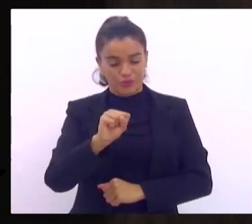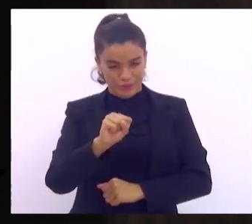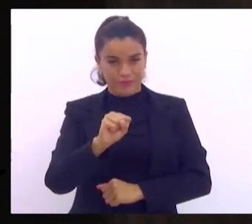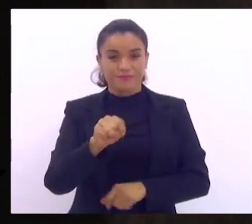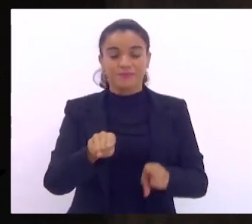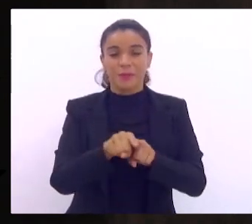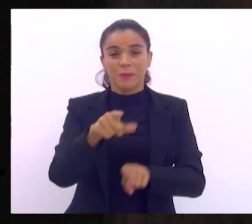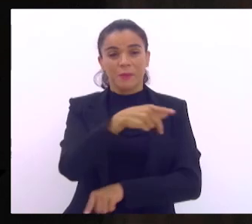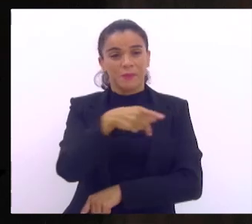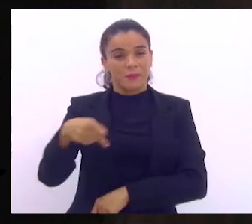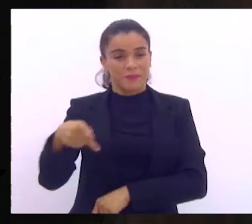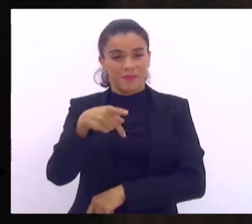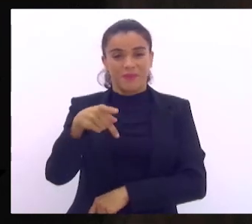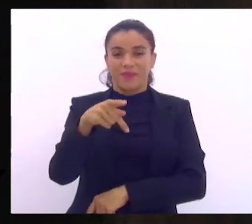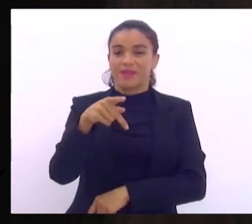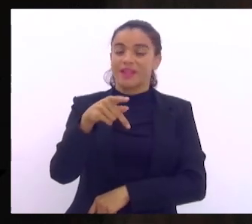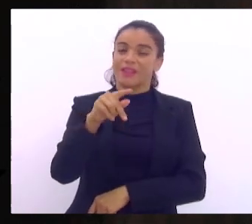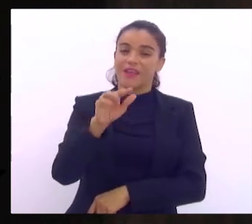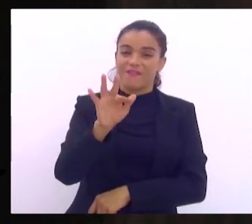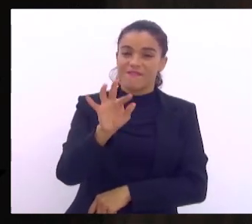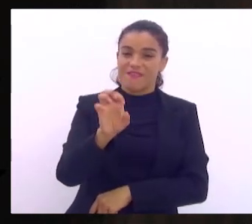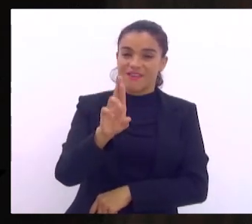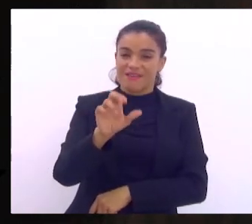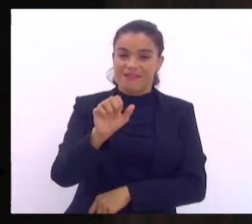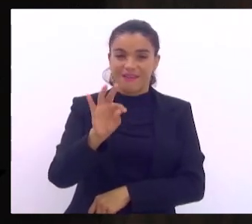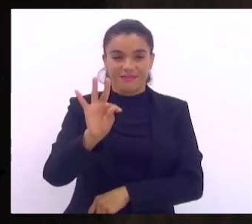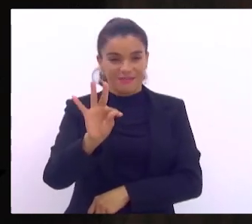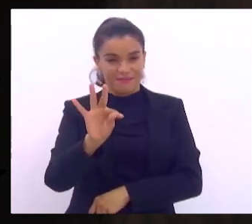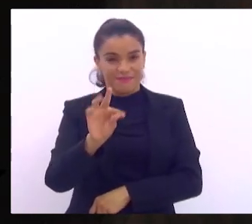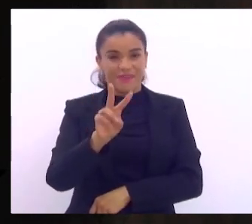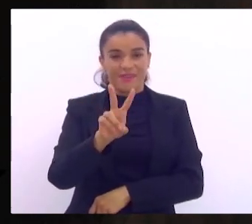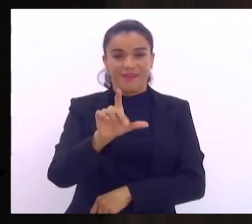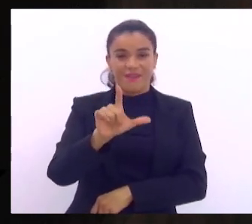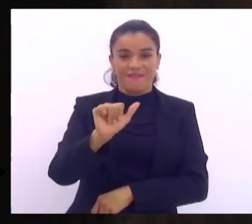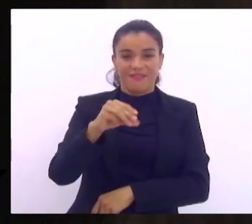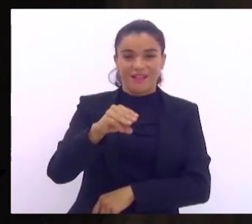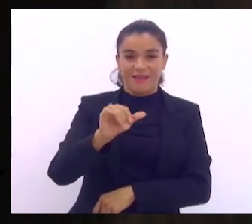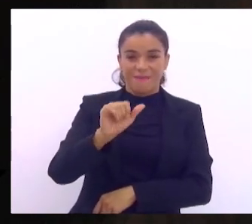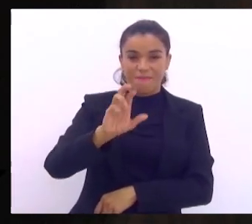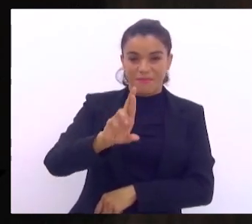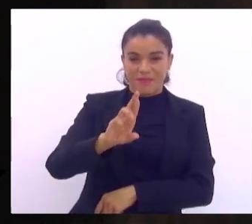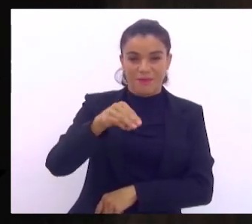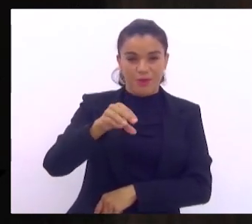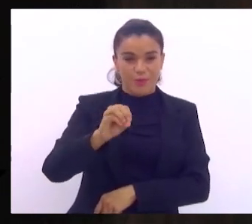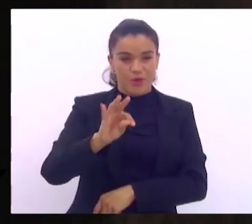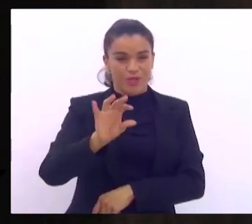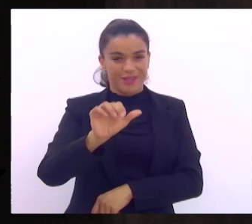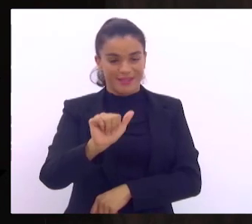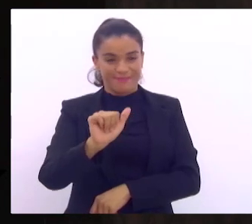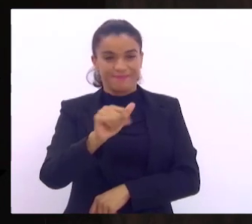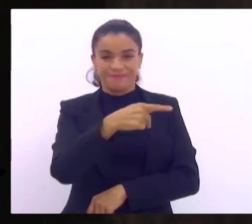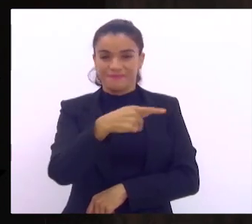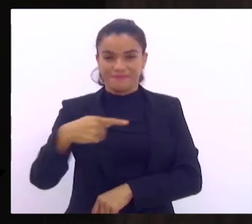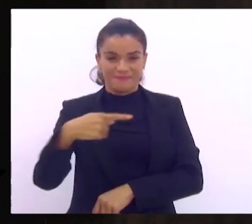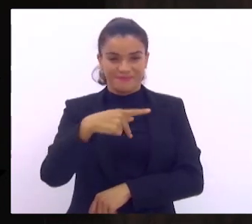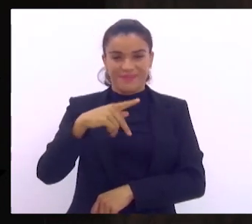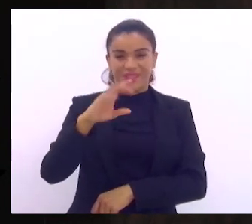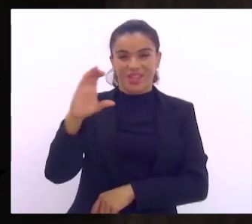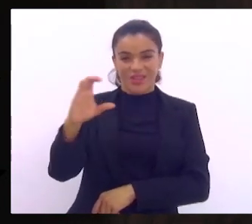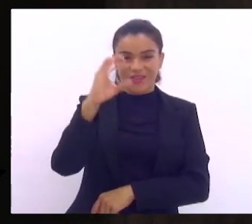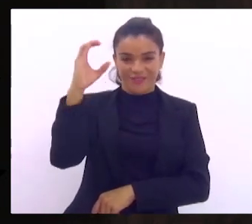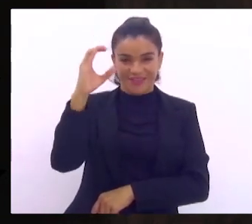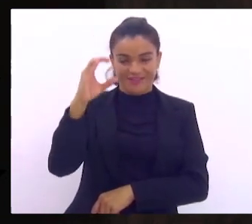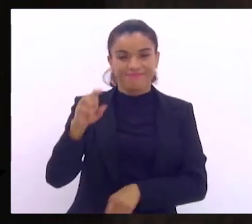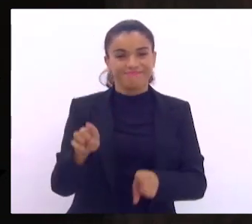Federação da FERAT, a Vlamir Mota, presidente da Confederação,